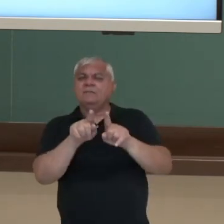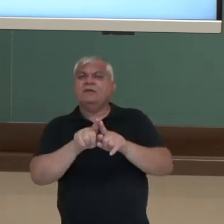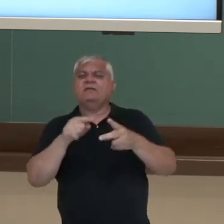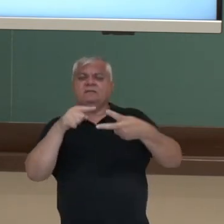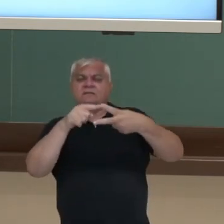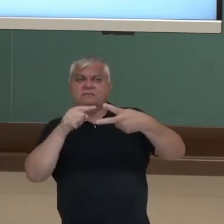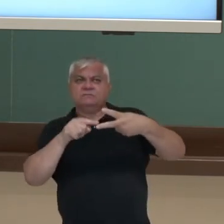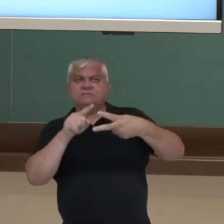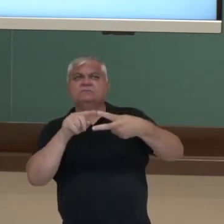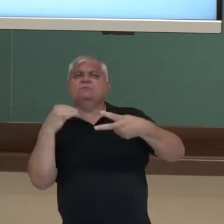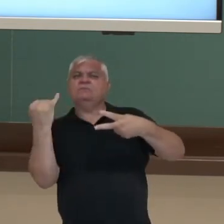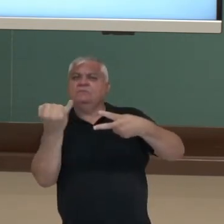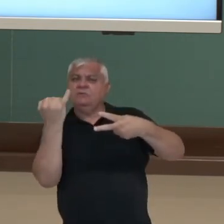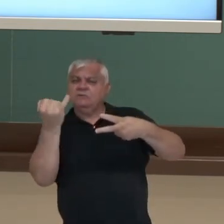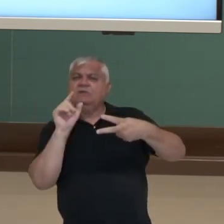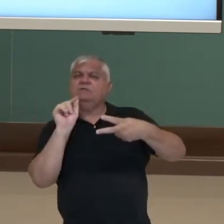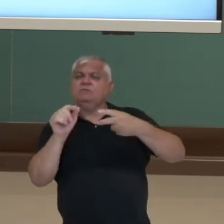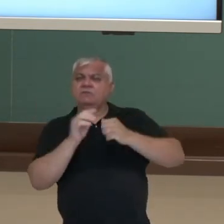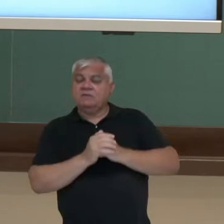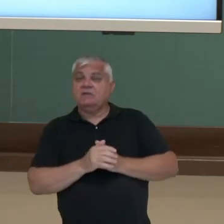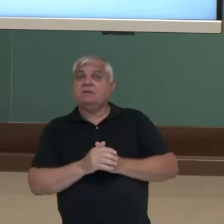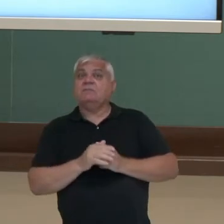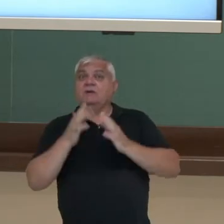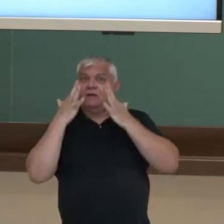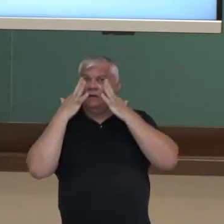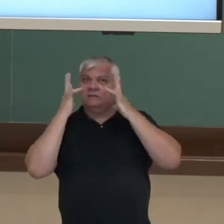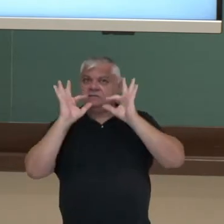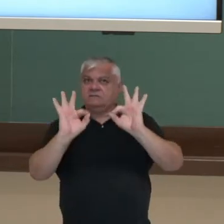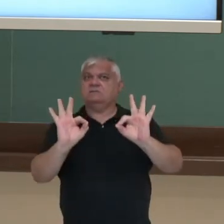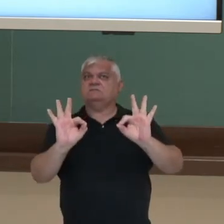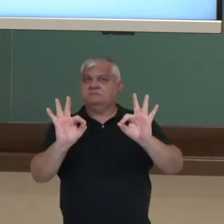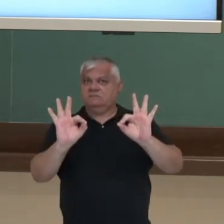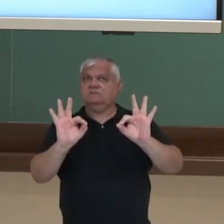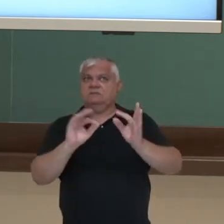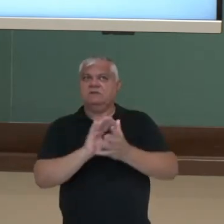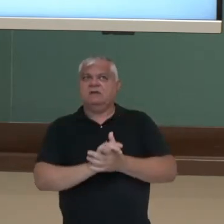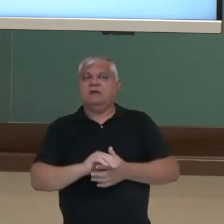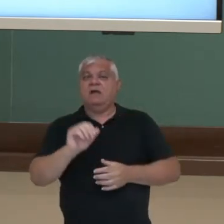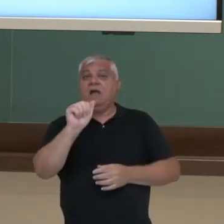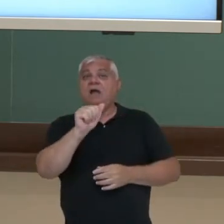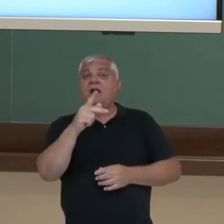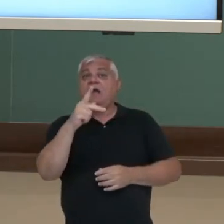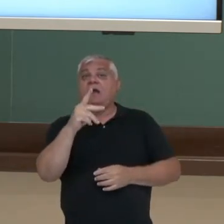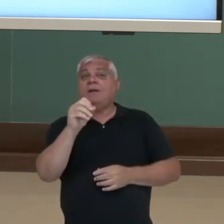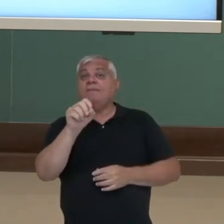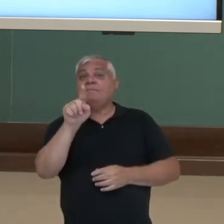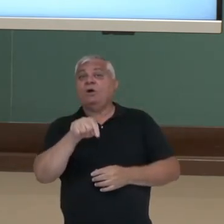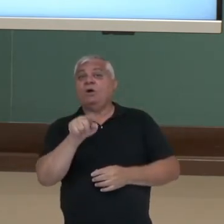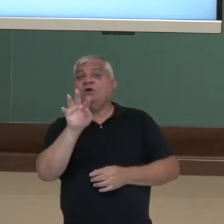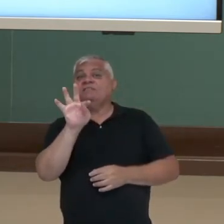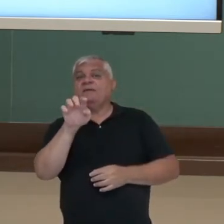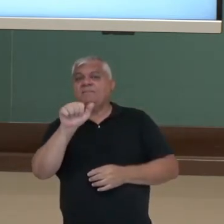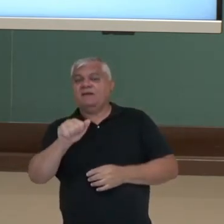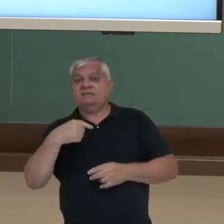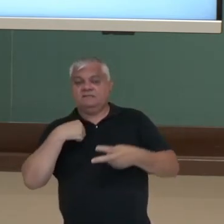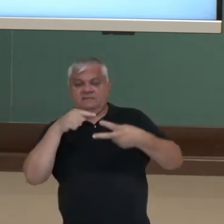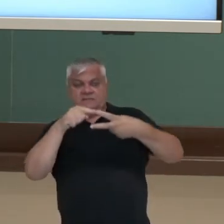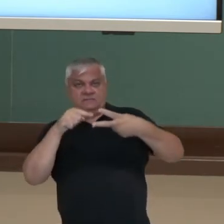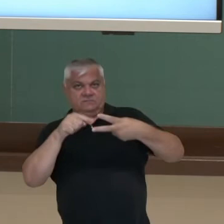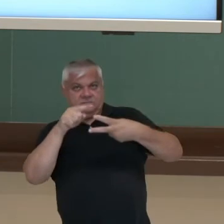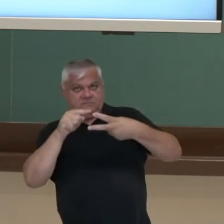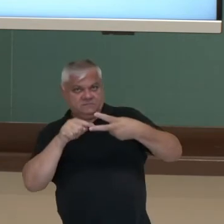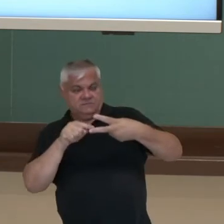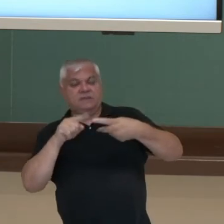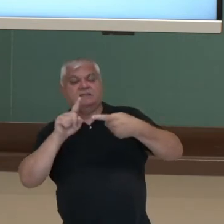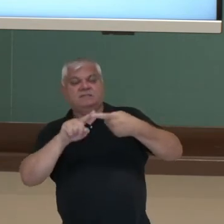são bastante importantes para nós e tem que tomar muita atenção nesse ponto, gente. Apótema, porque nós temos dois tipos de apótema. Temos